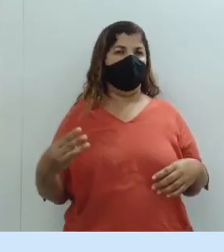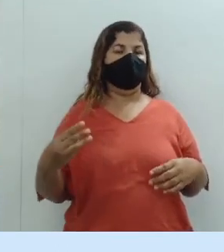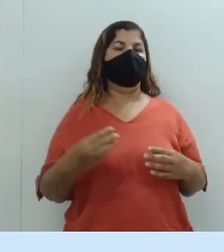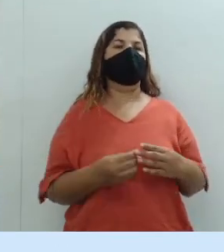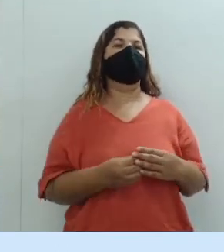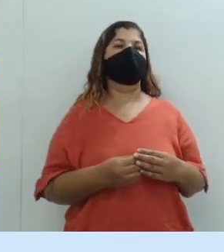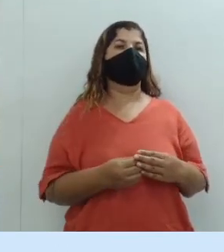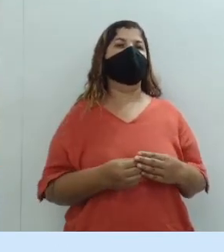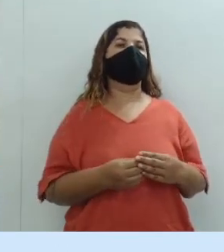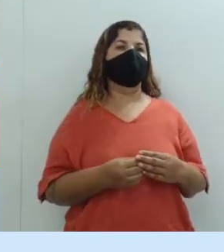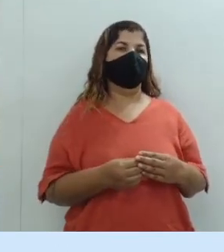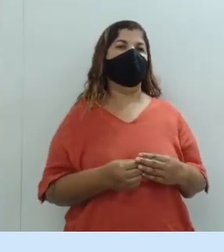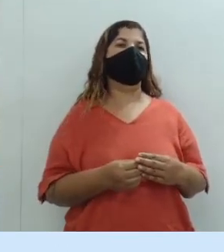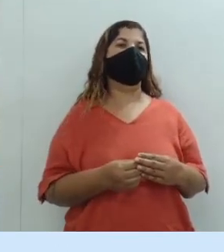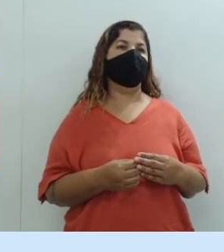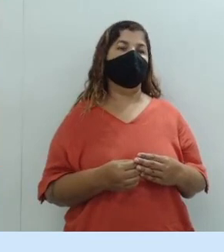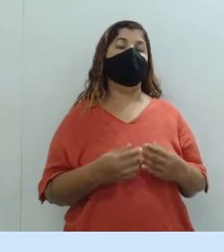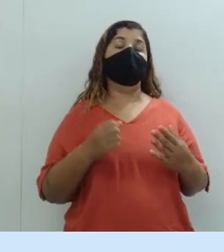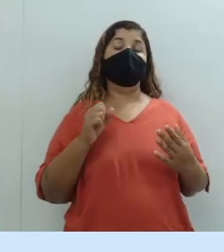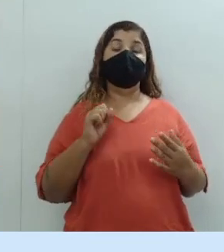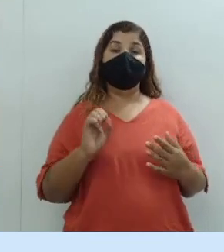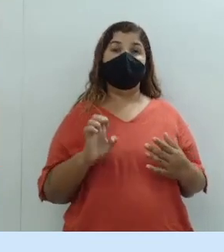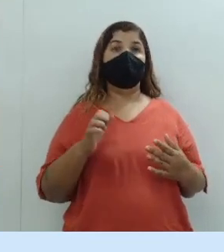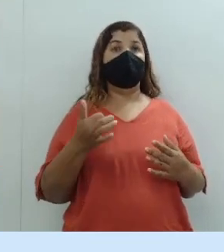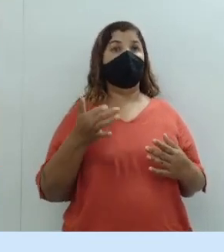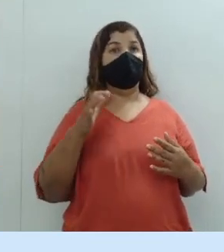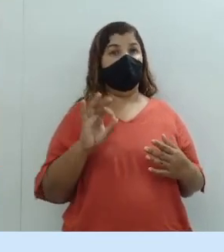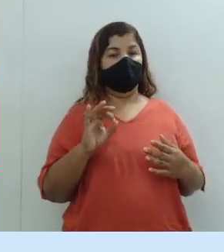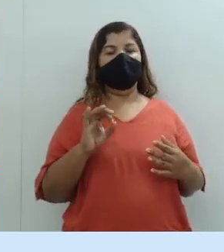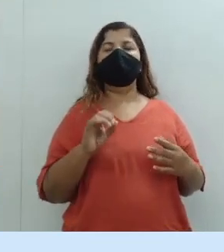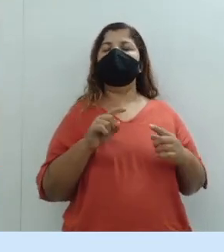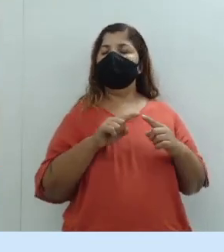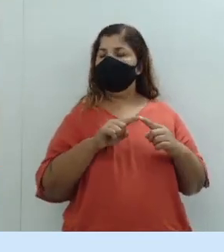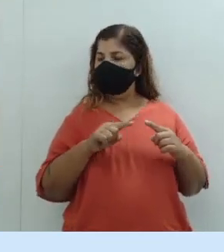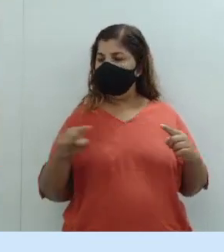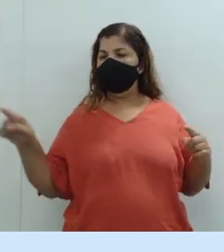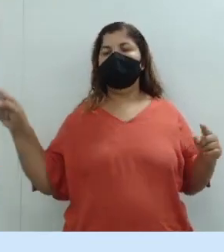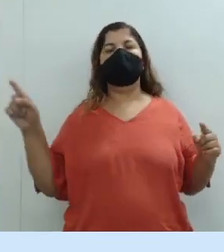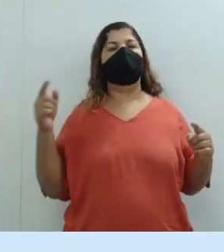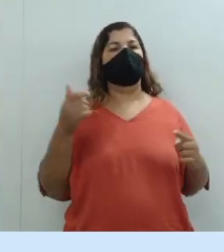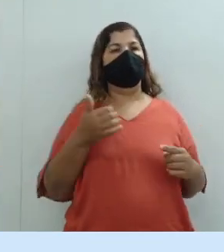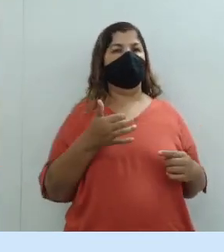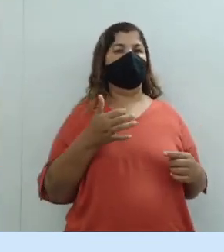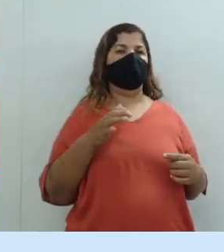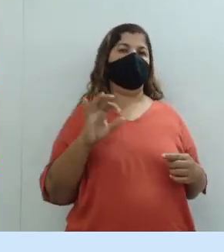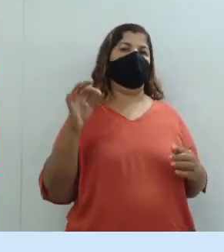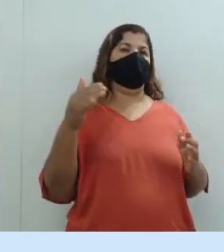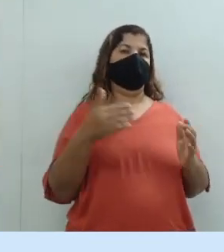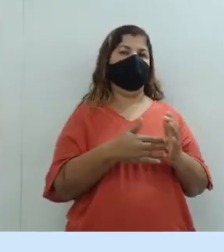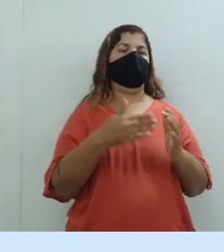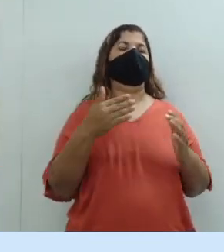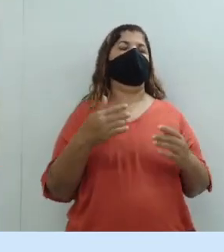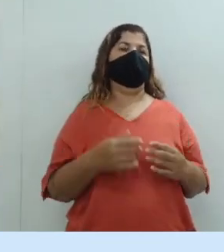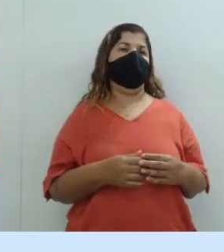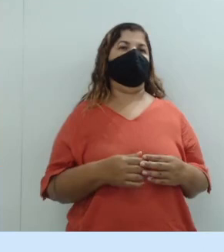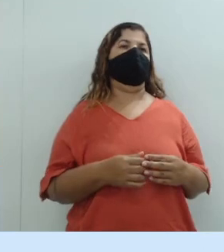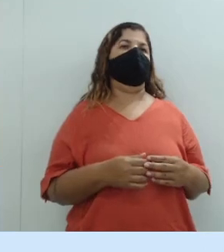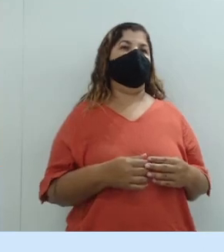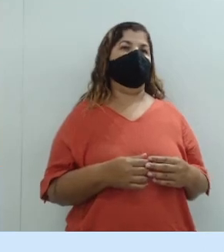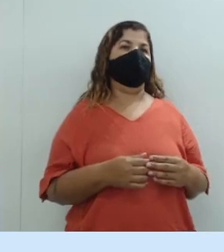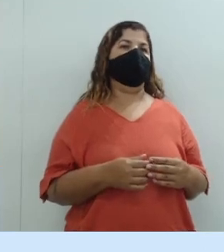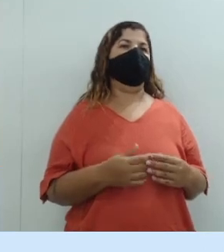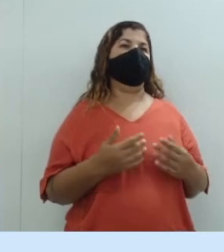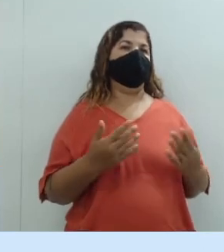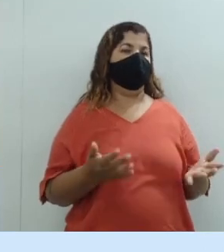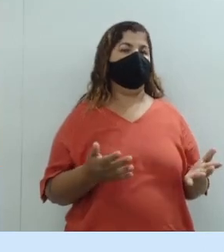R3. Professor, se eu tivesse 10 resistores, teria 1 sobre R4, 1 sobre R5, até chegar lá a 1 sobre R10. Então serve